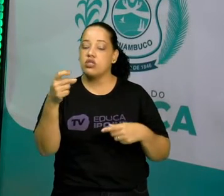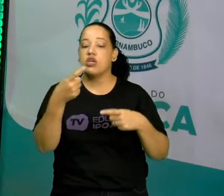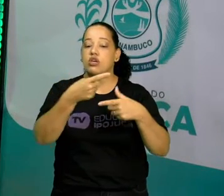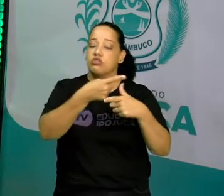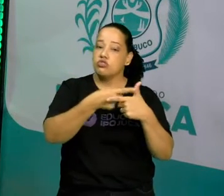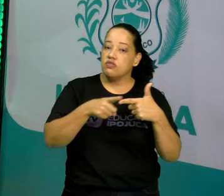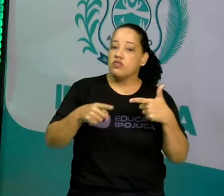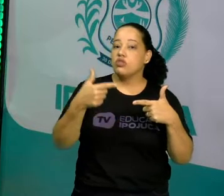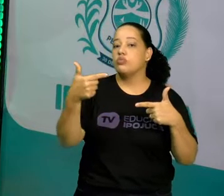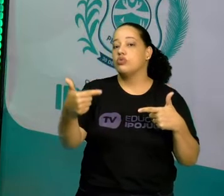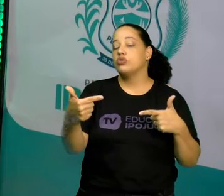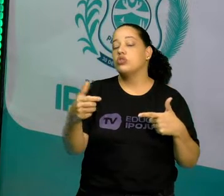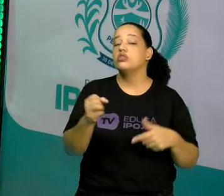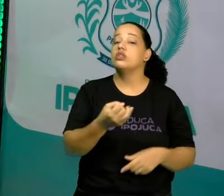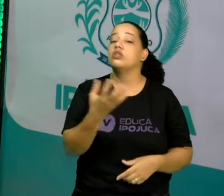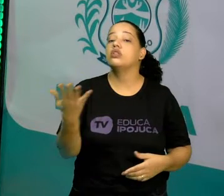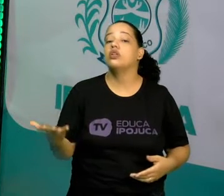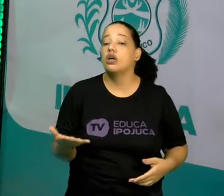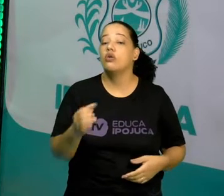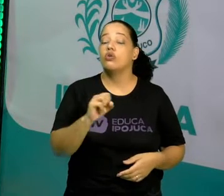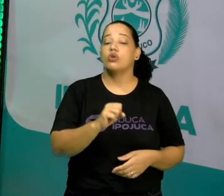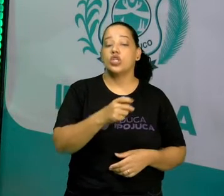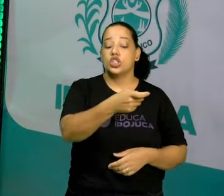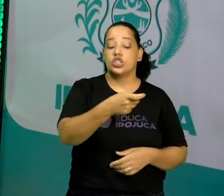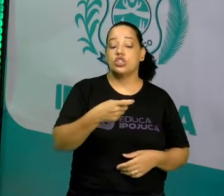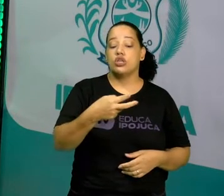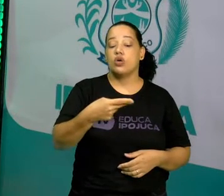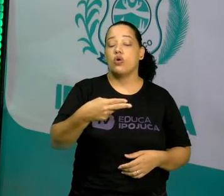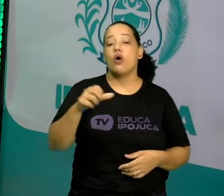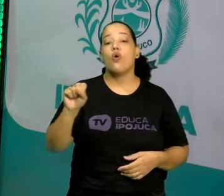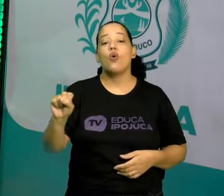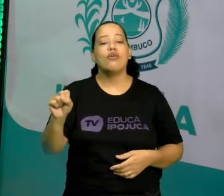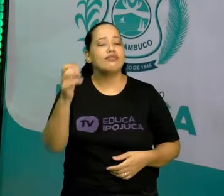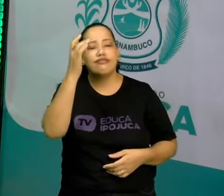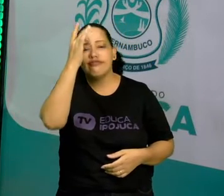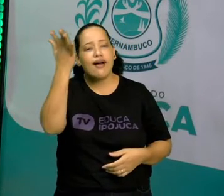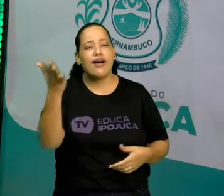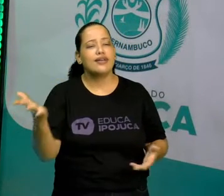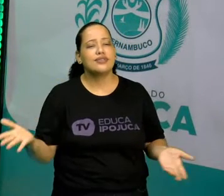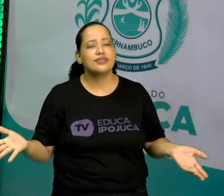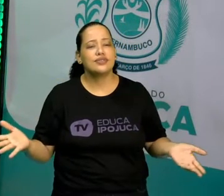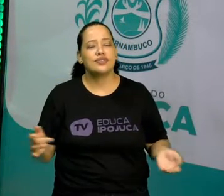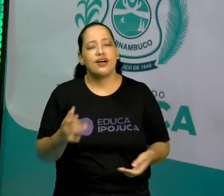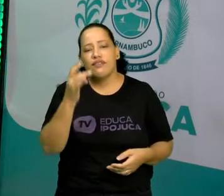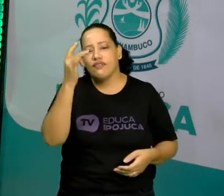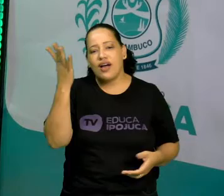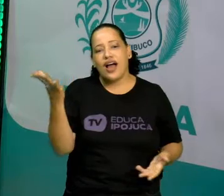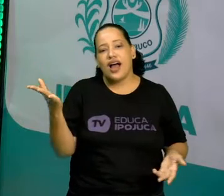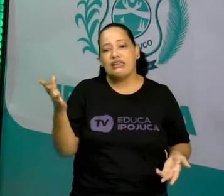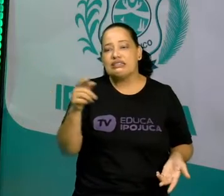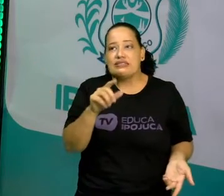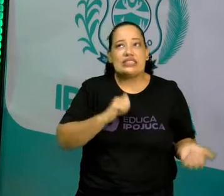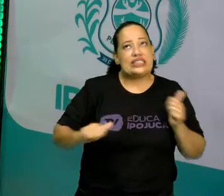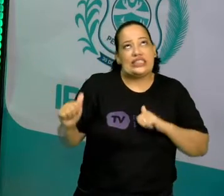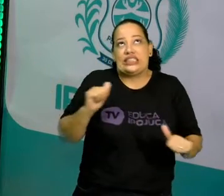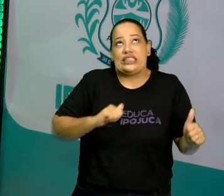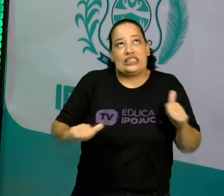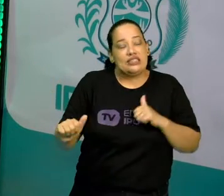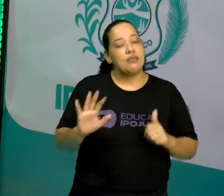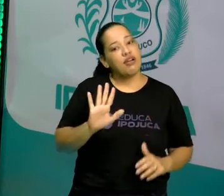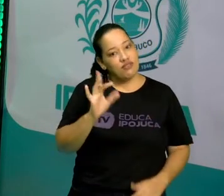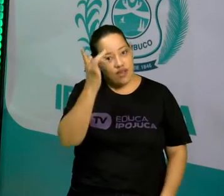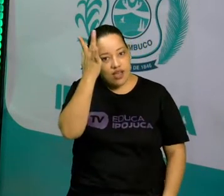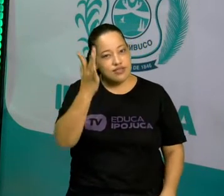é igual a 8. Tá vendo? Muito fácil. Nada de difícil. Você se desesperou, mas foi